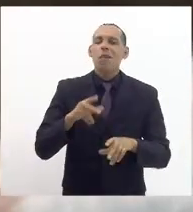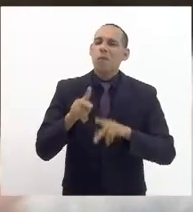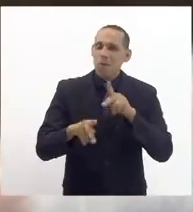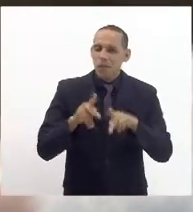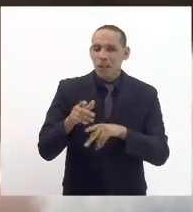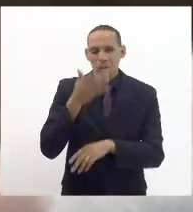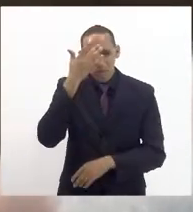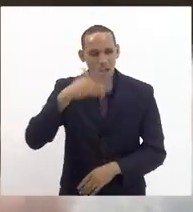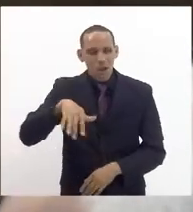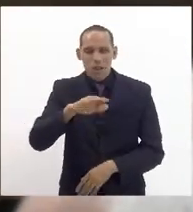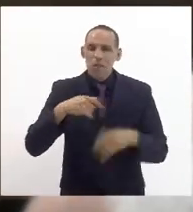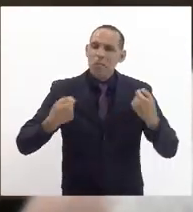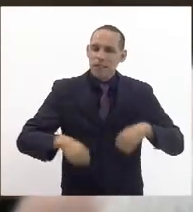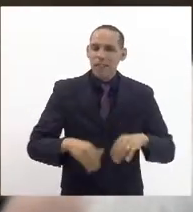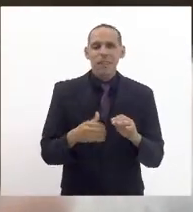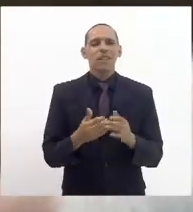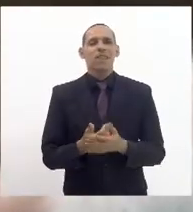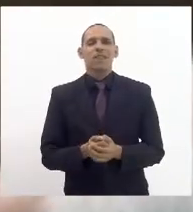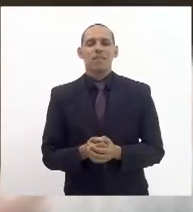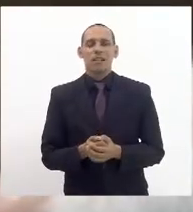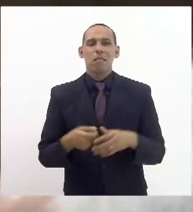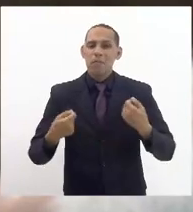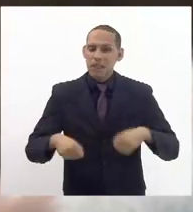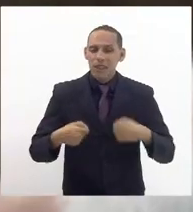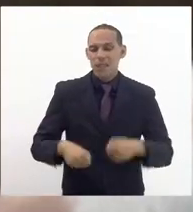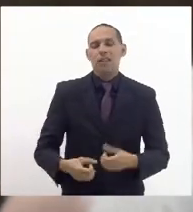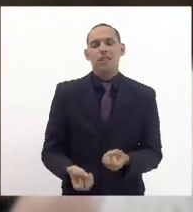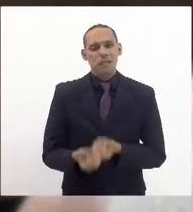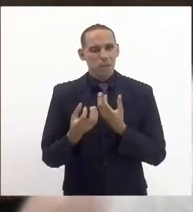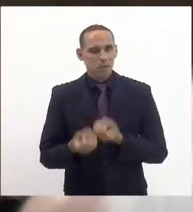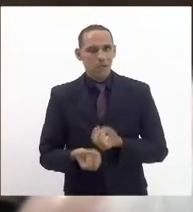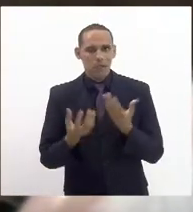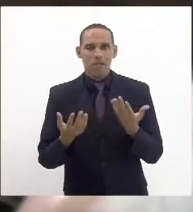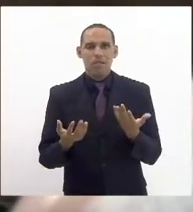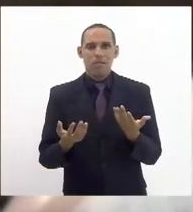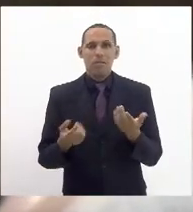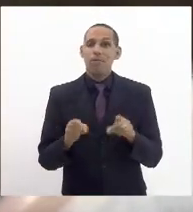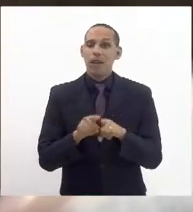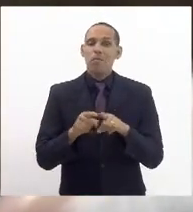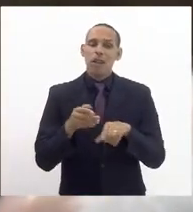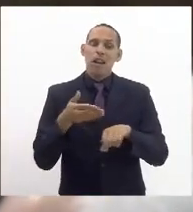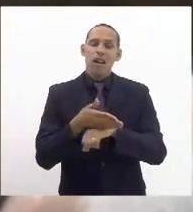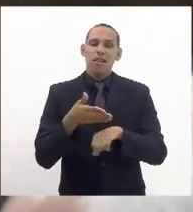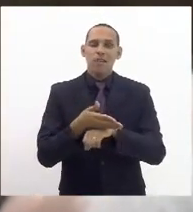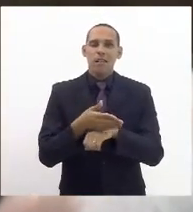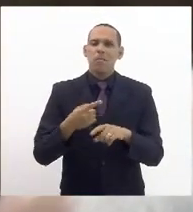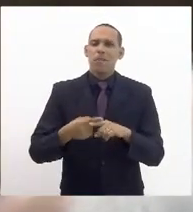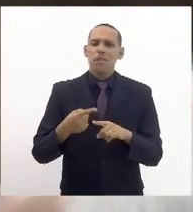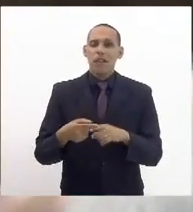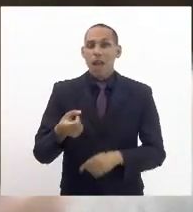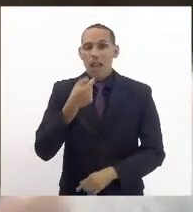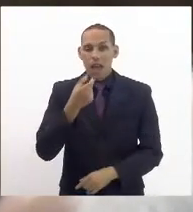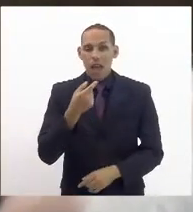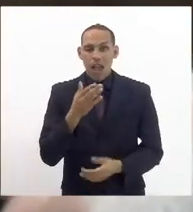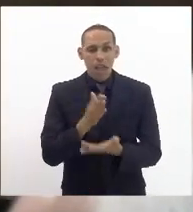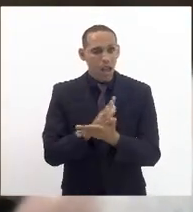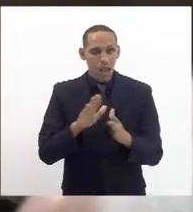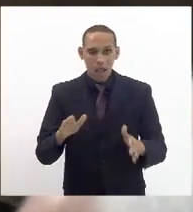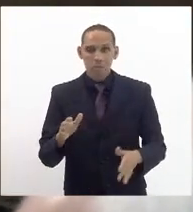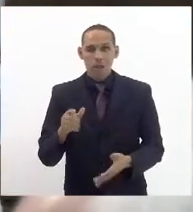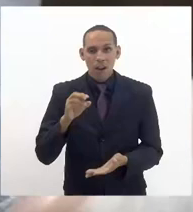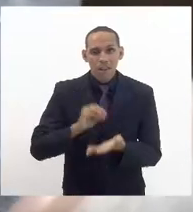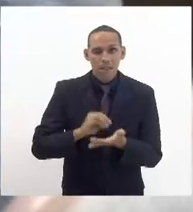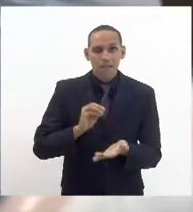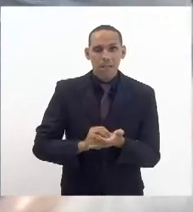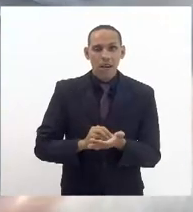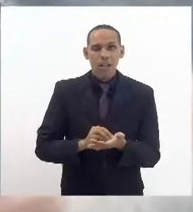mais precisam. A população precisa ter essas informações e precisa ter acesso, porque não tem o medicamento, sim, mas quando vai ter?